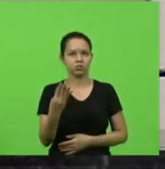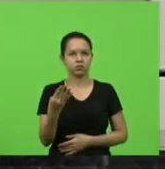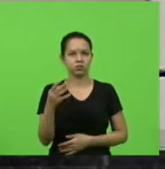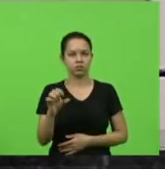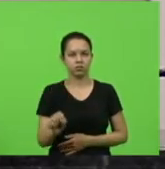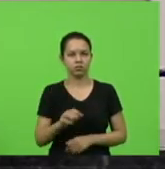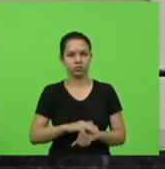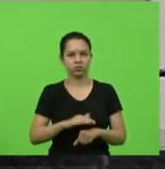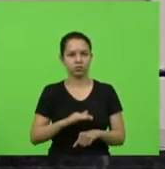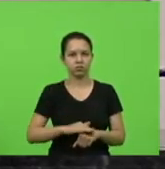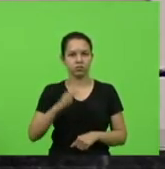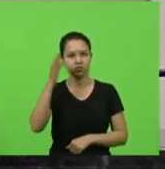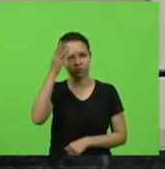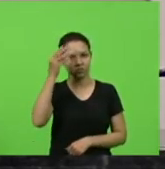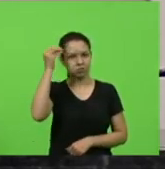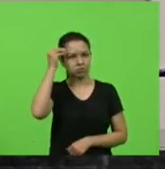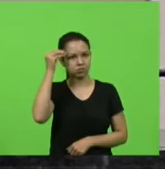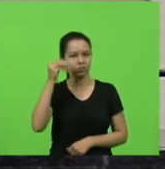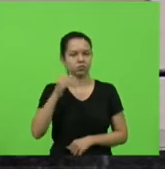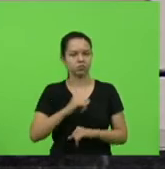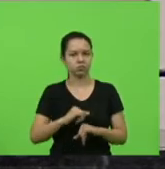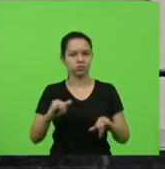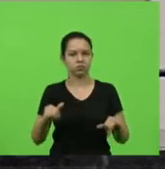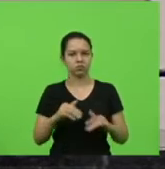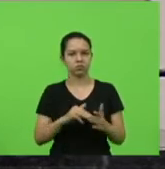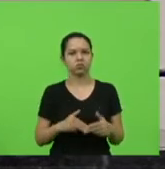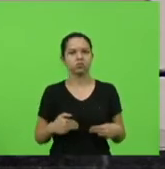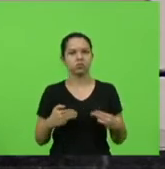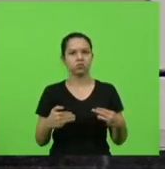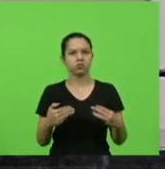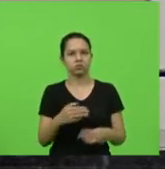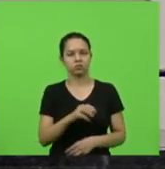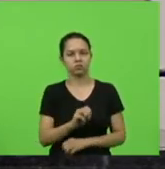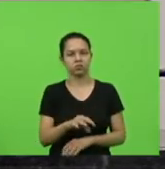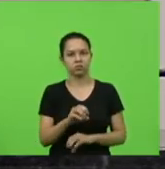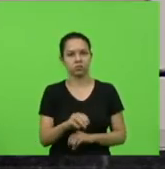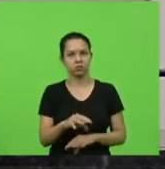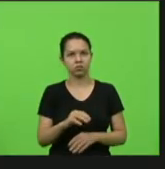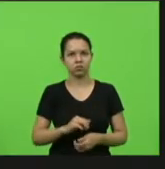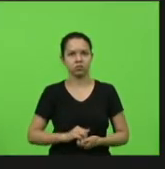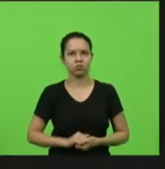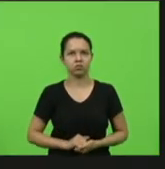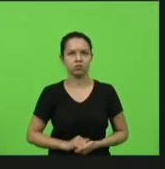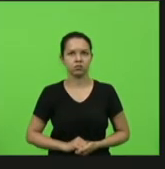Carminati, manifestando ao ministro da Educação, presidente da Câmara dos Deputados.